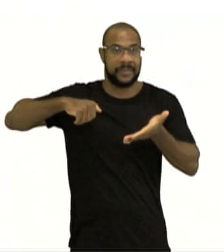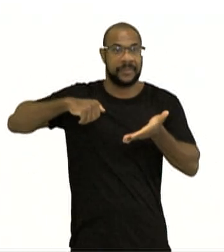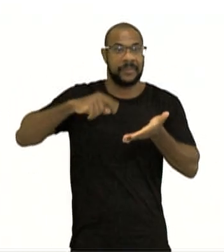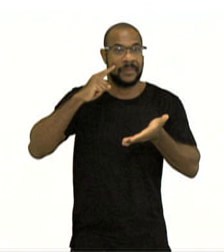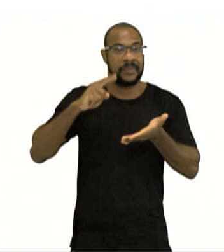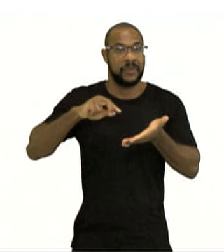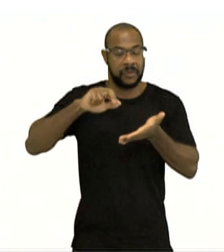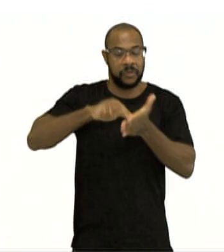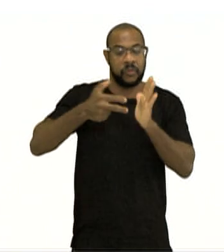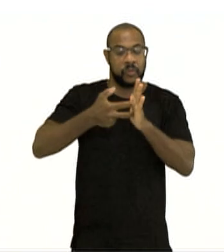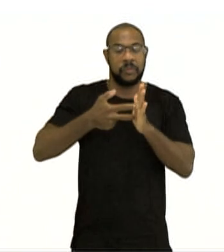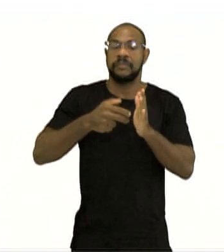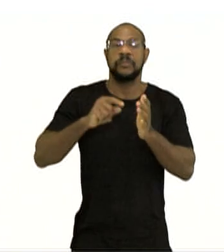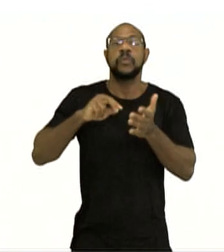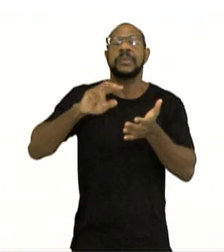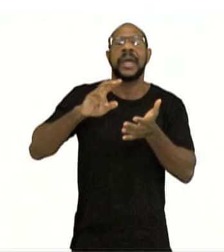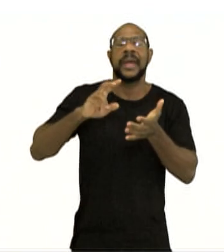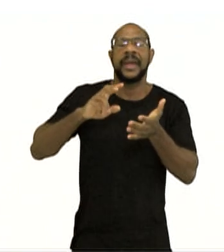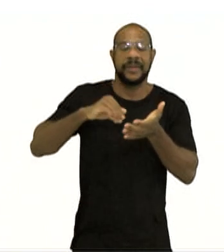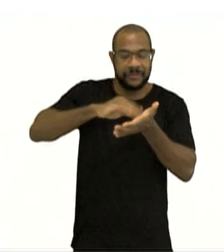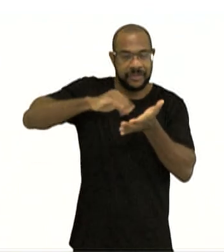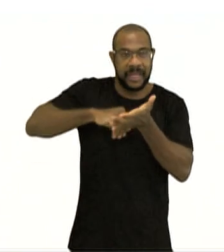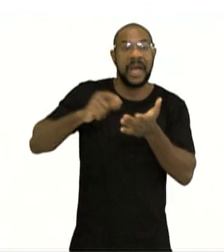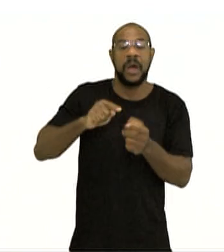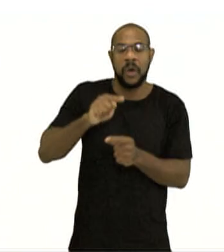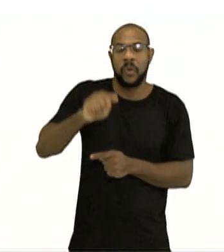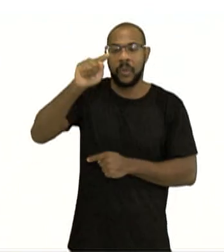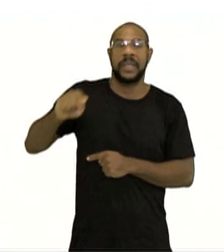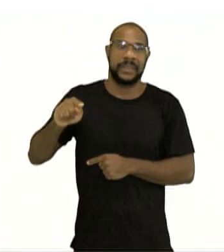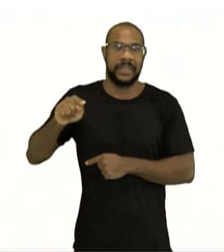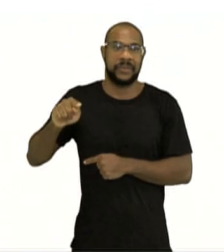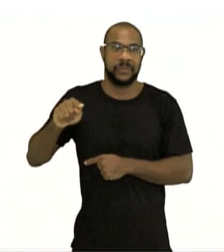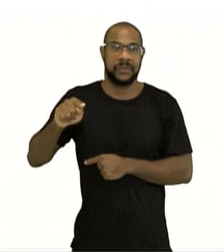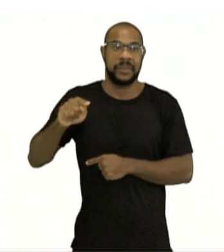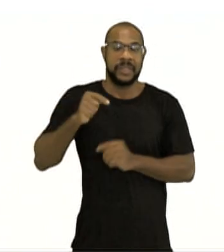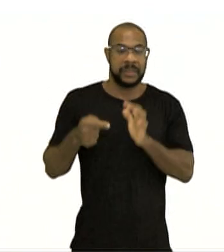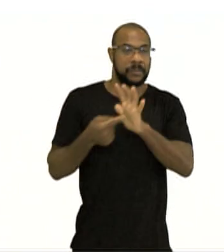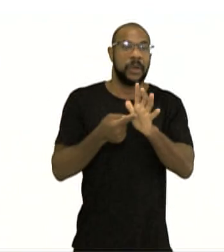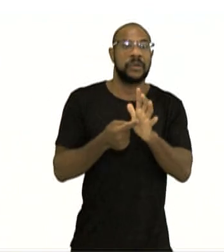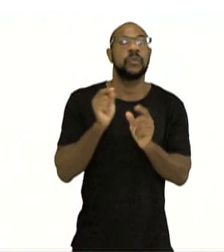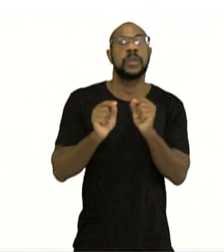o acento de forma que ainda fique com o mesmo significado?